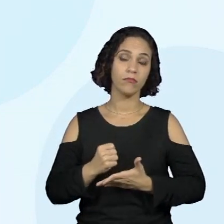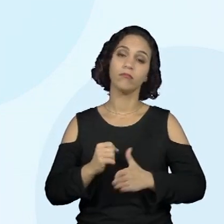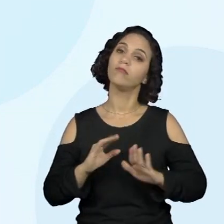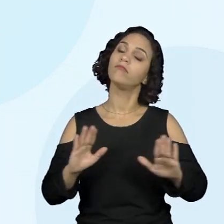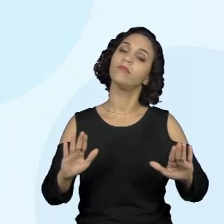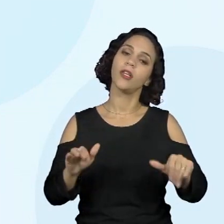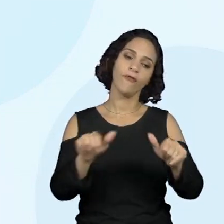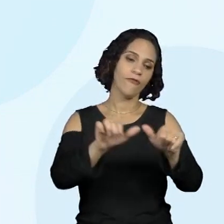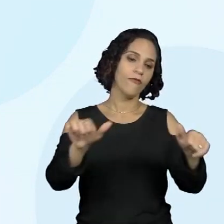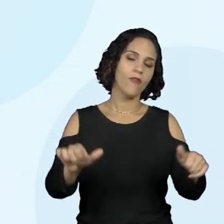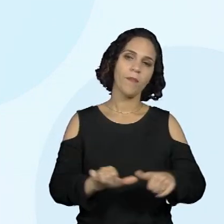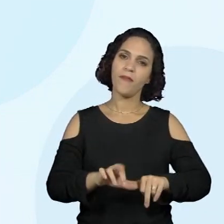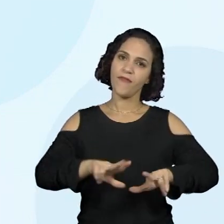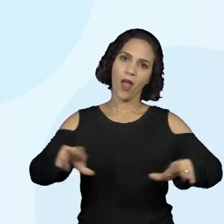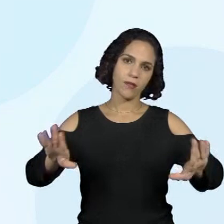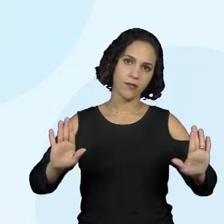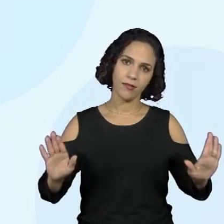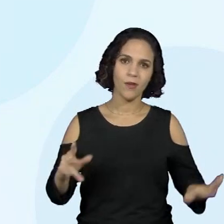poligonal,